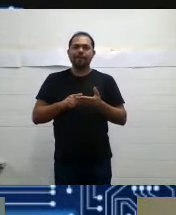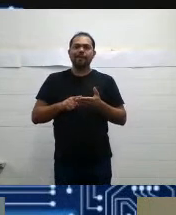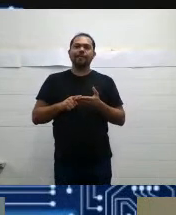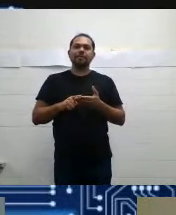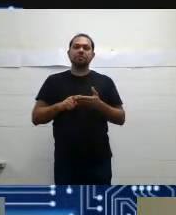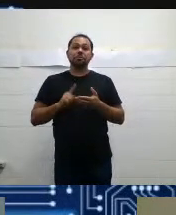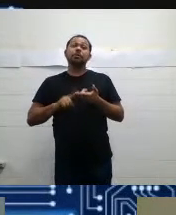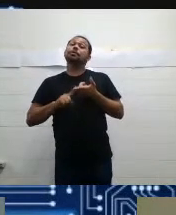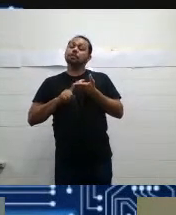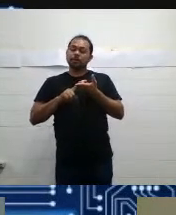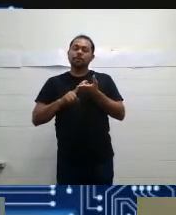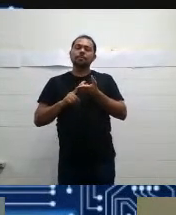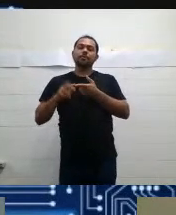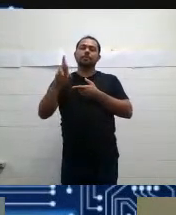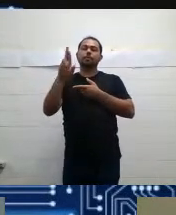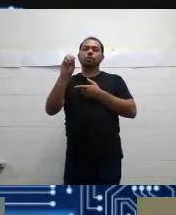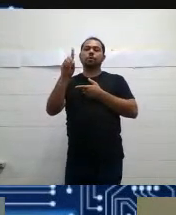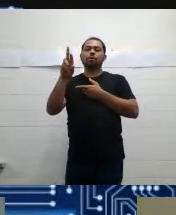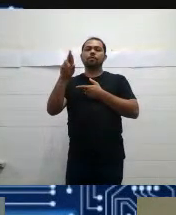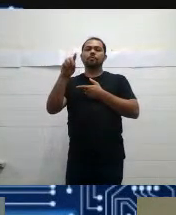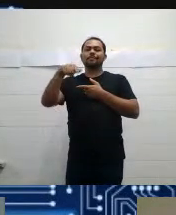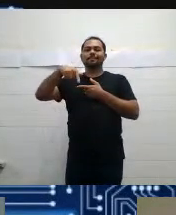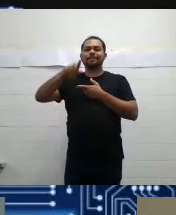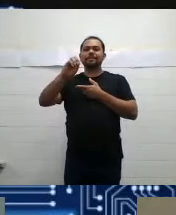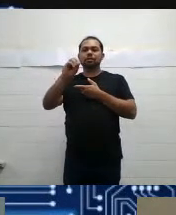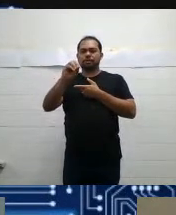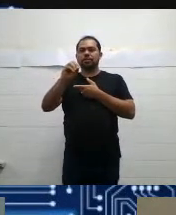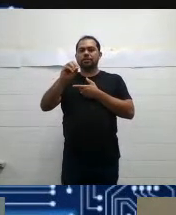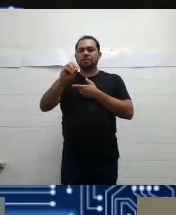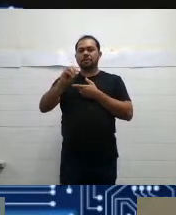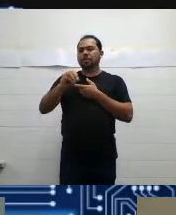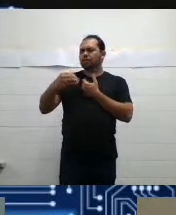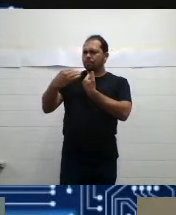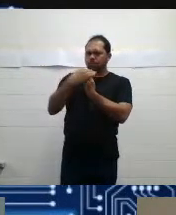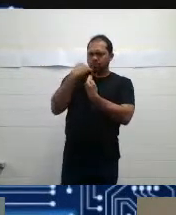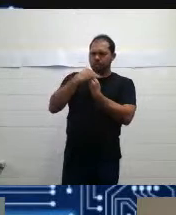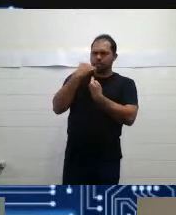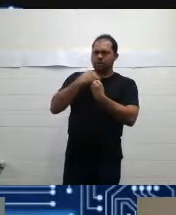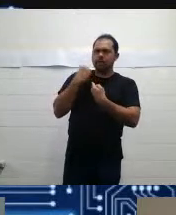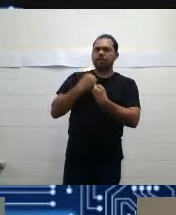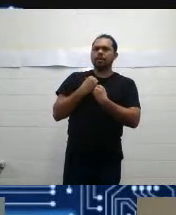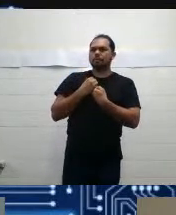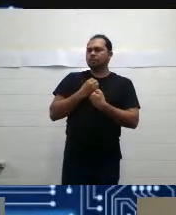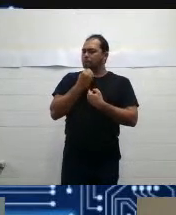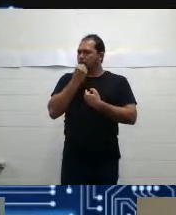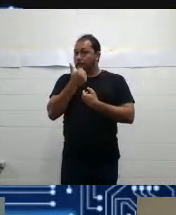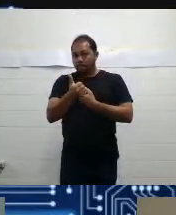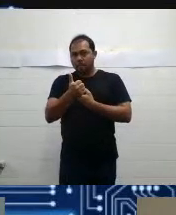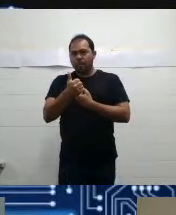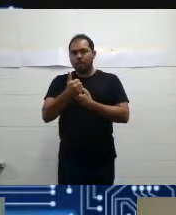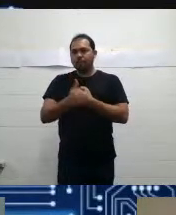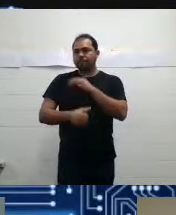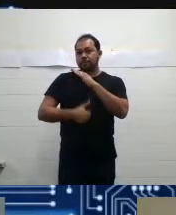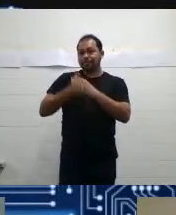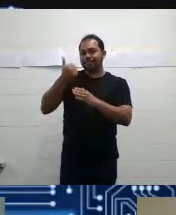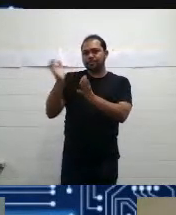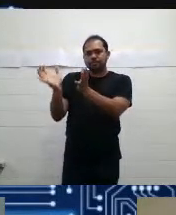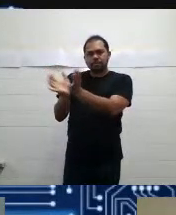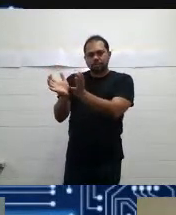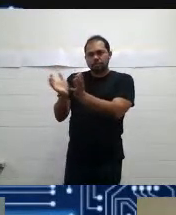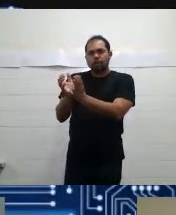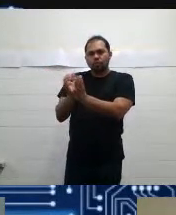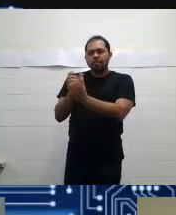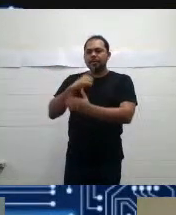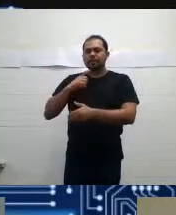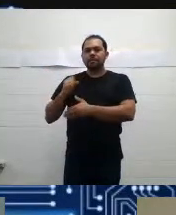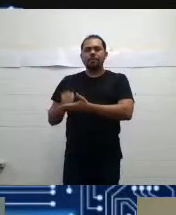Rodrigo também, como orientador, já falei, não tenho do que reclamar. A nossa turma, a nossa primeira turma, também se apoiou